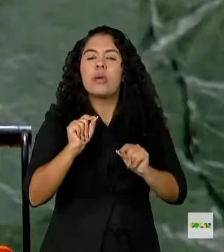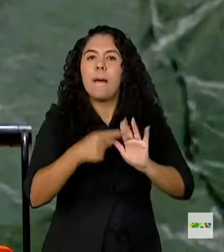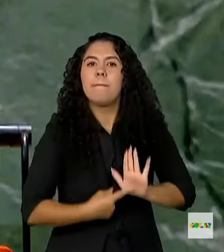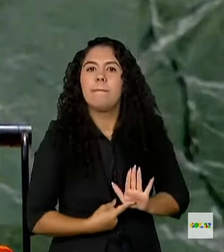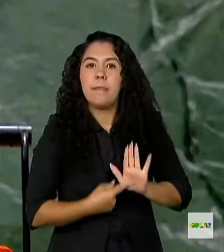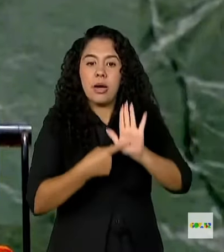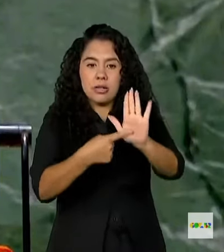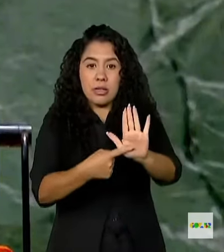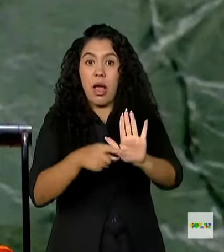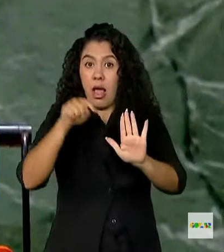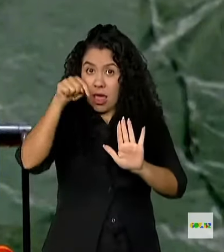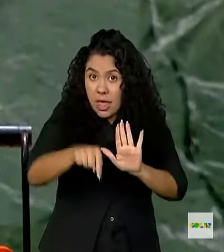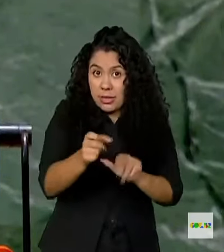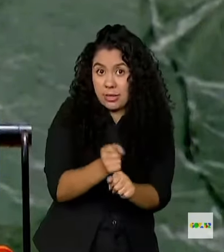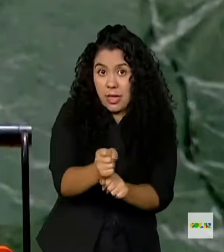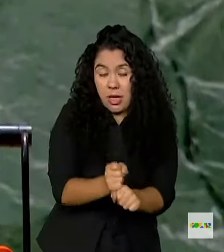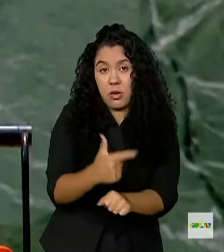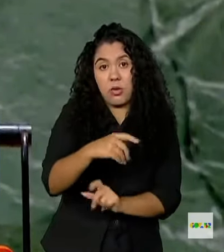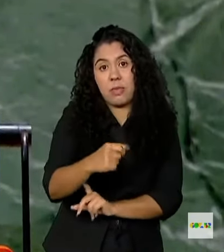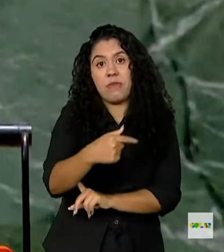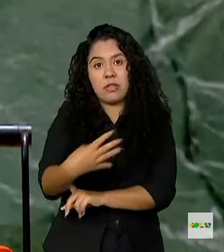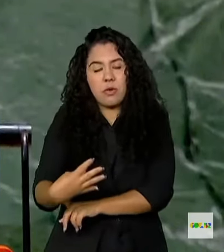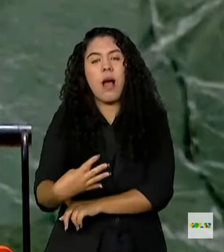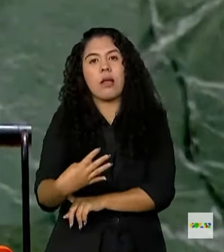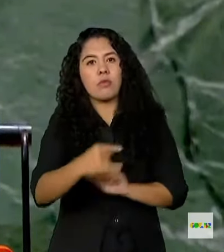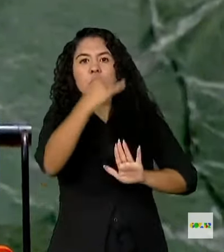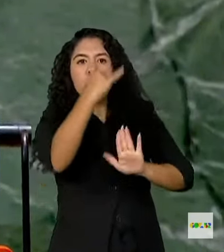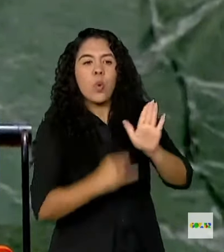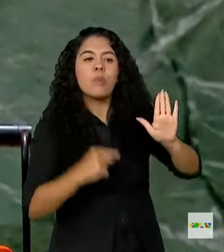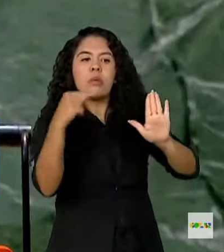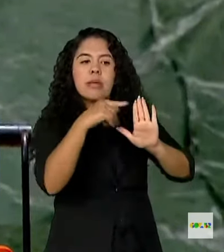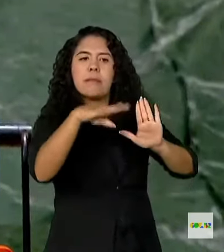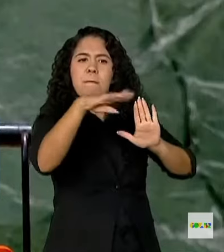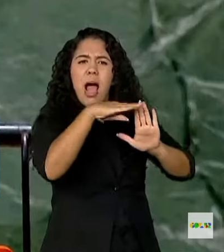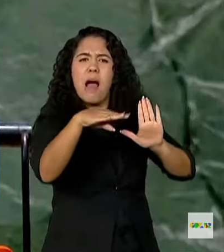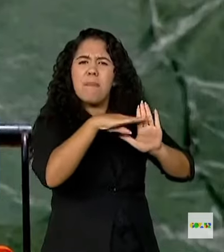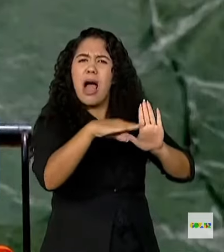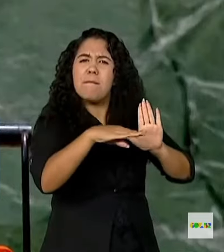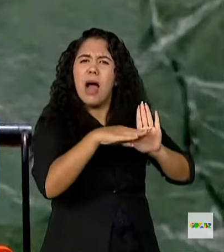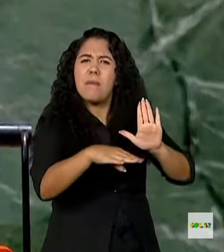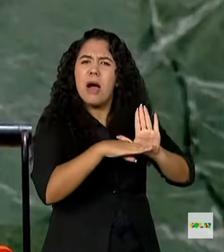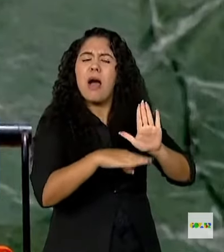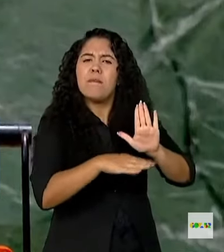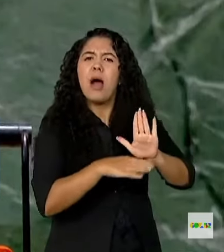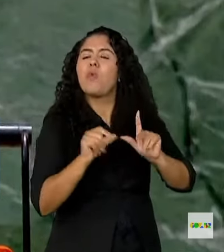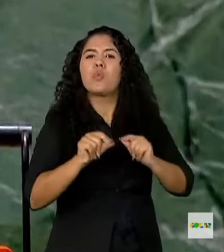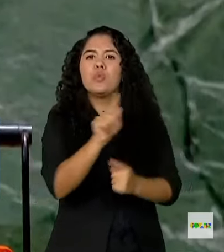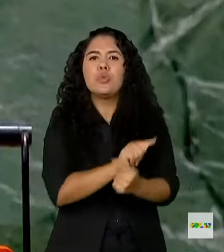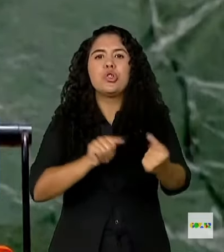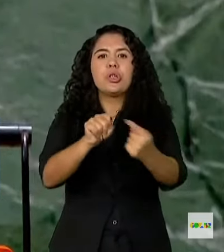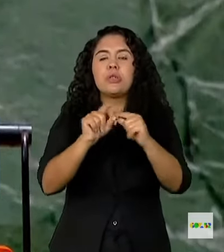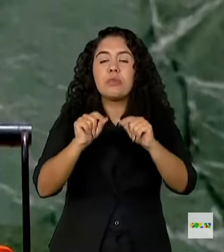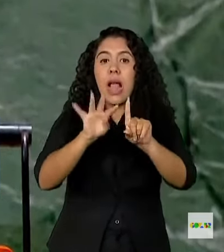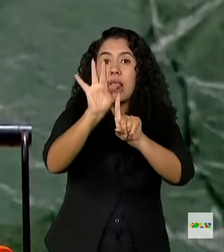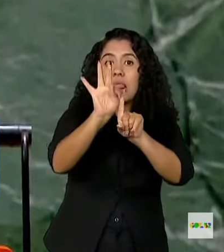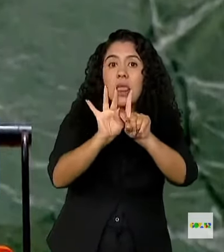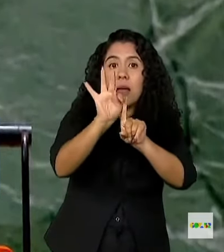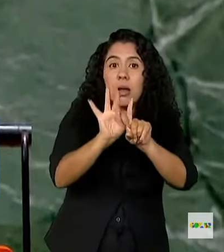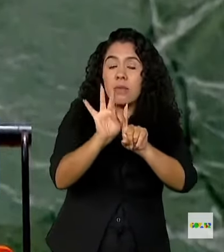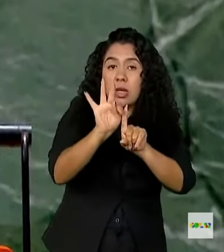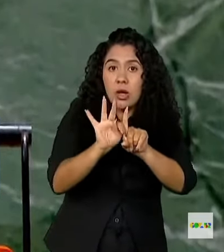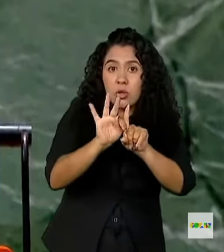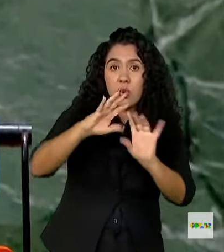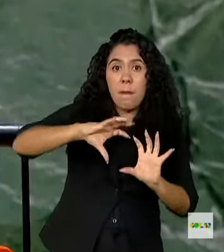apresentada ainda este ano, em linha com o objetivo de limitar o aumento da temperatura do planeta